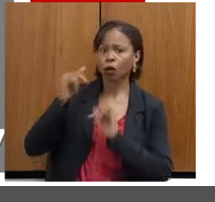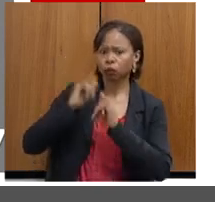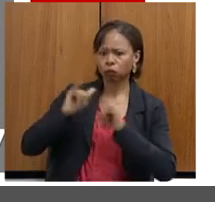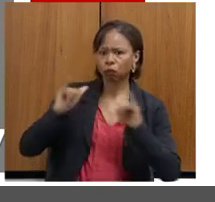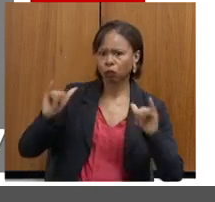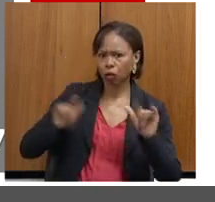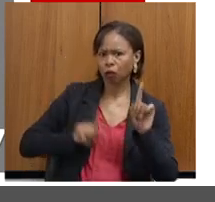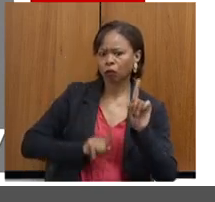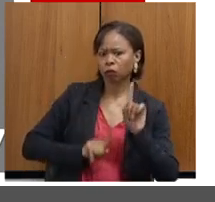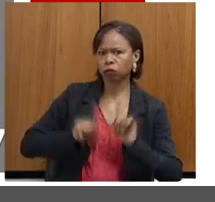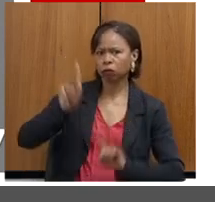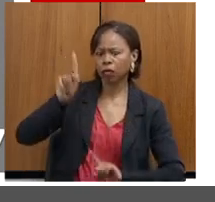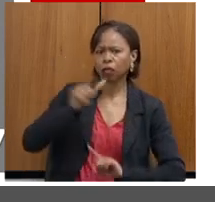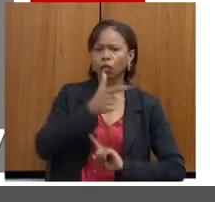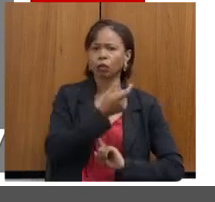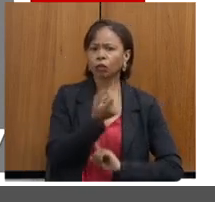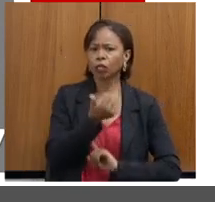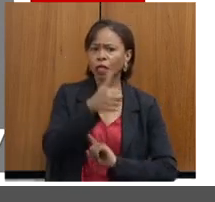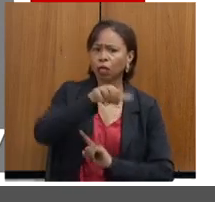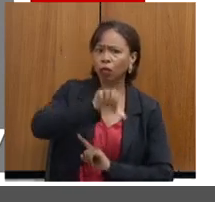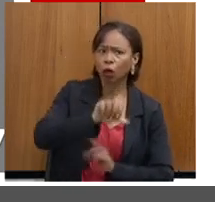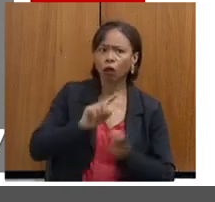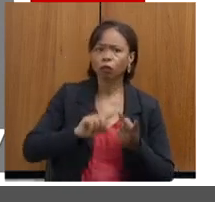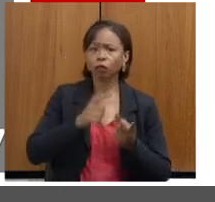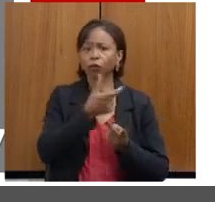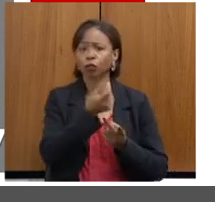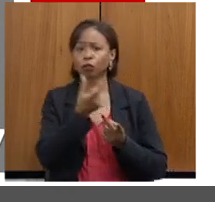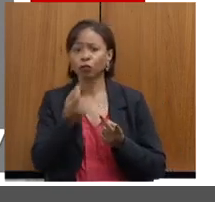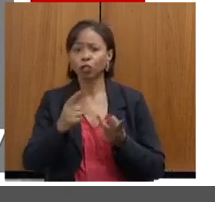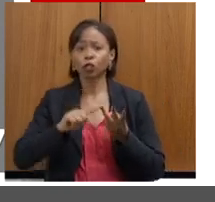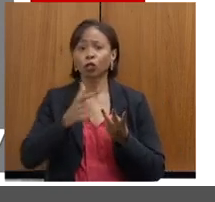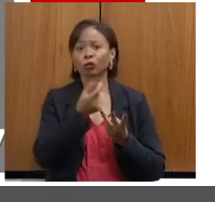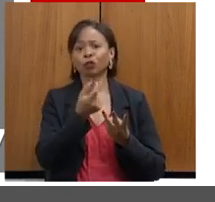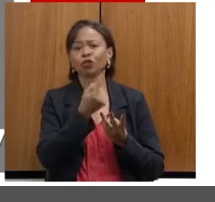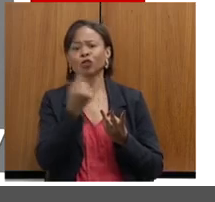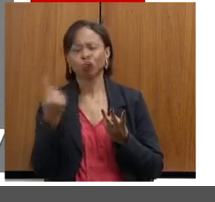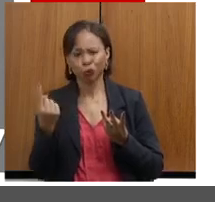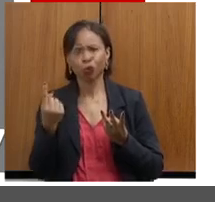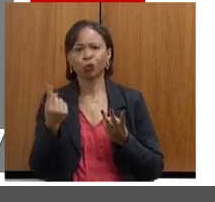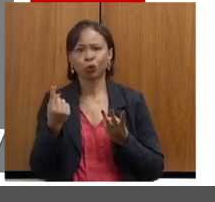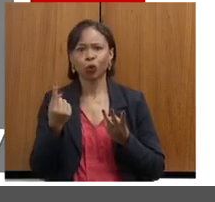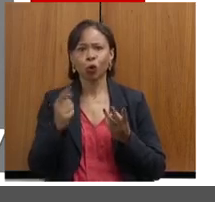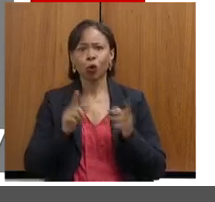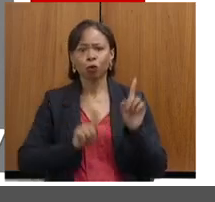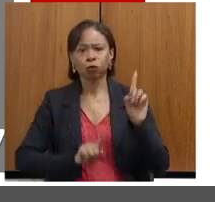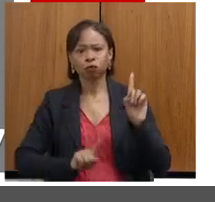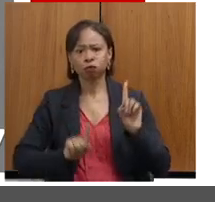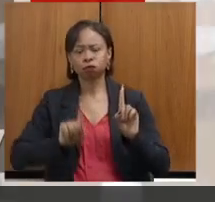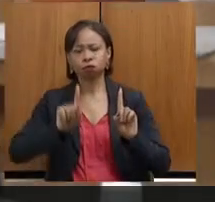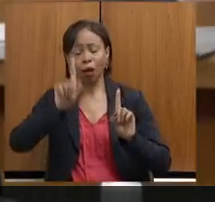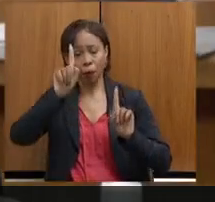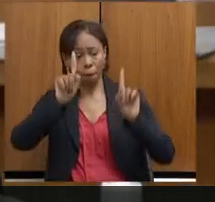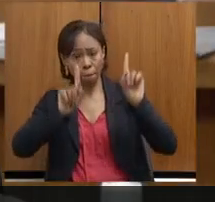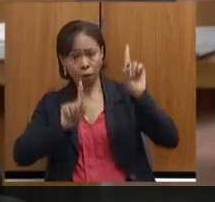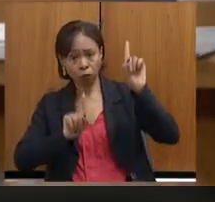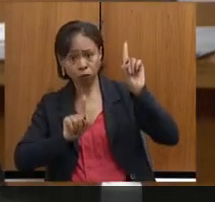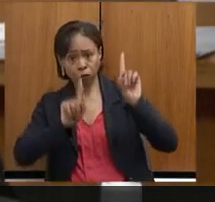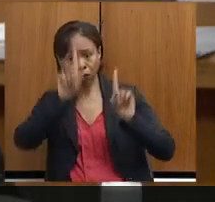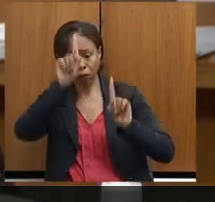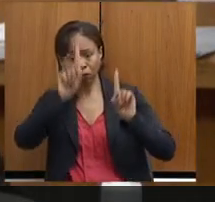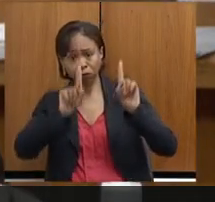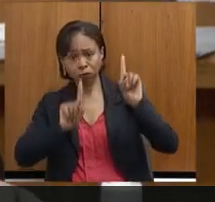a evolução de 2019 2021 então dados oficiais do Sistema Nacional de informação de Segurança Pública o